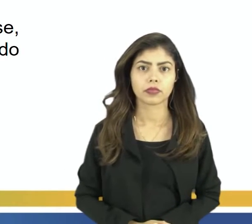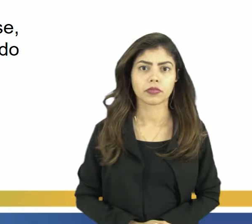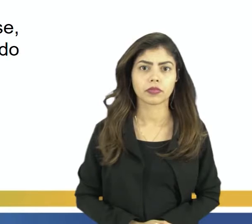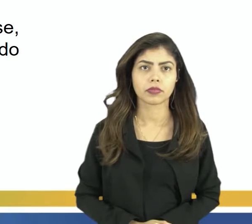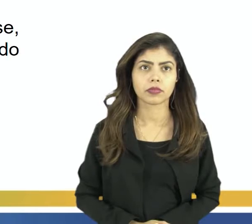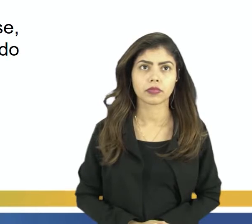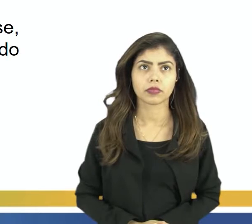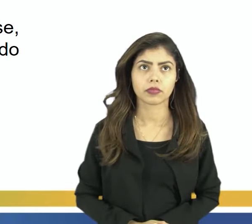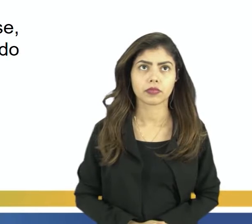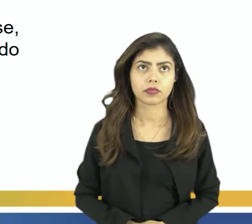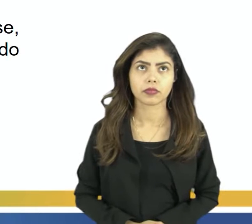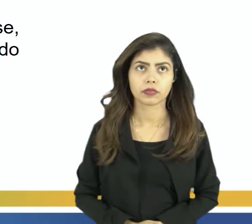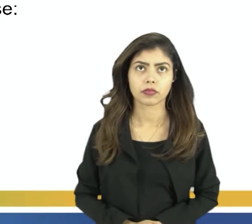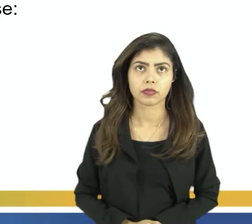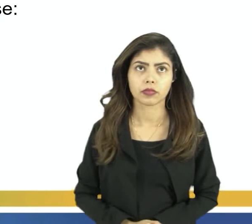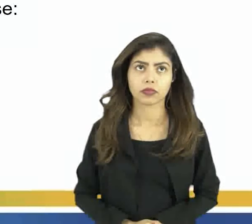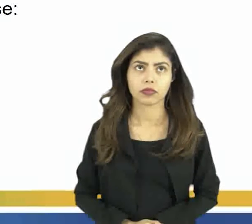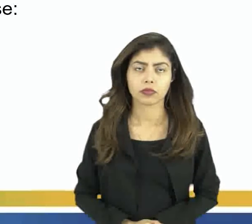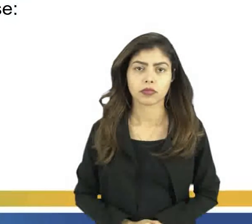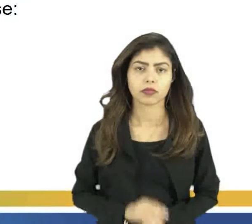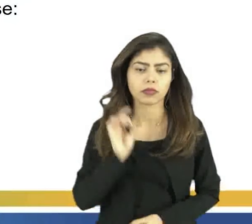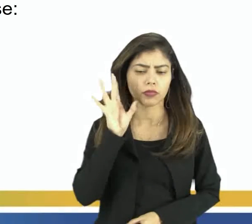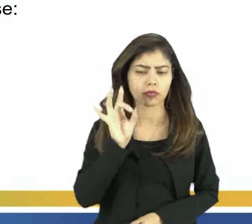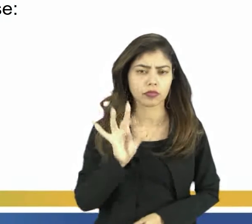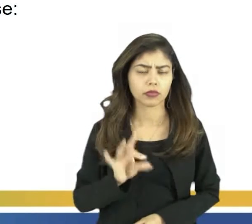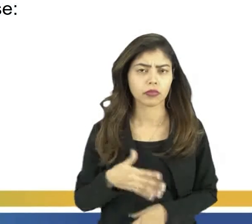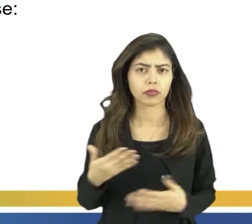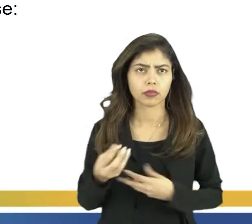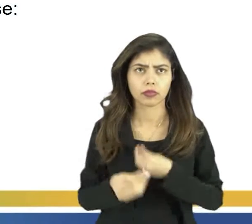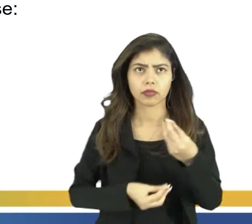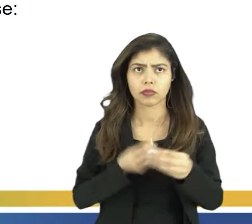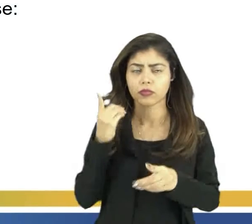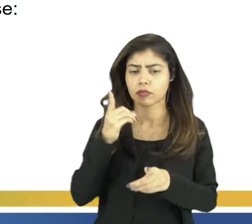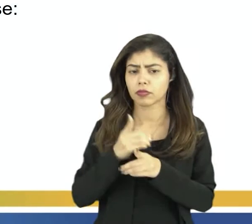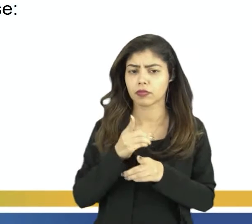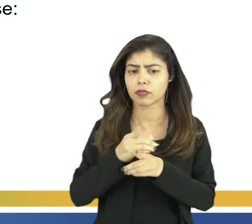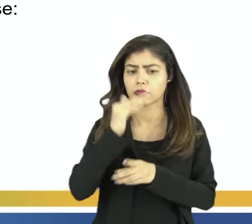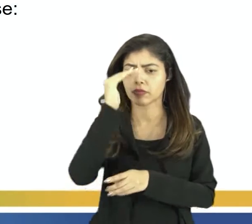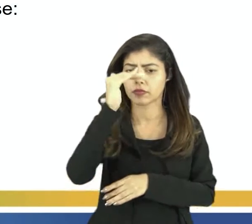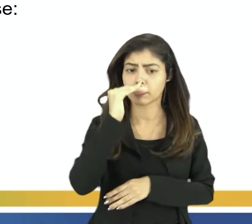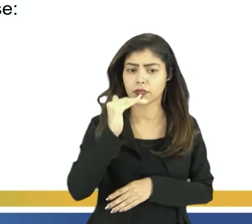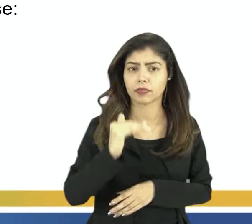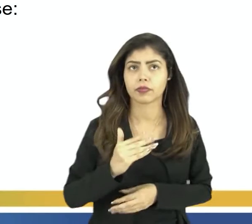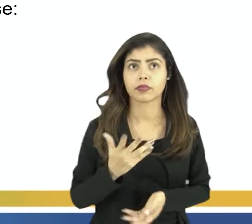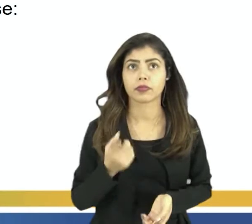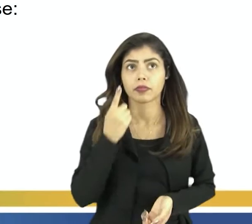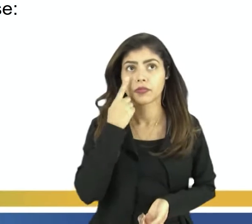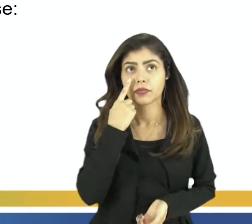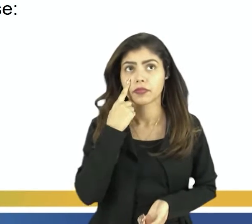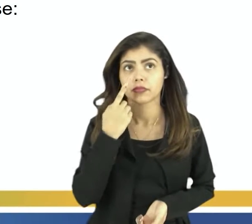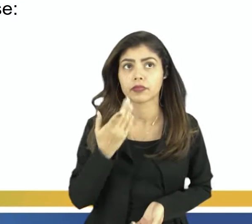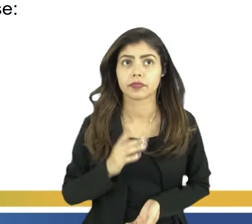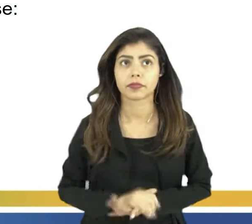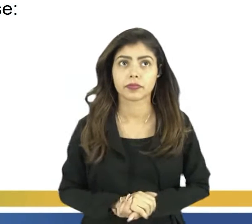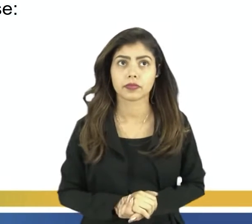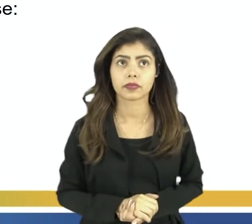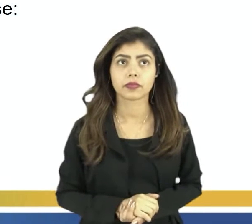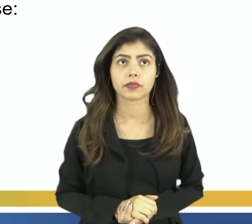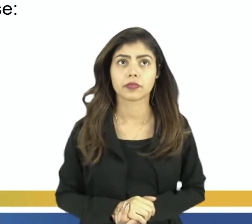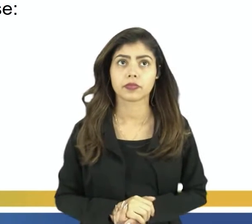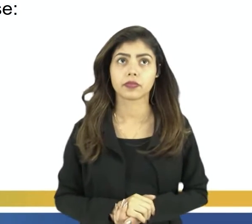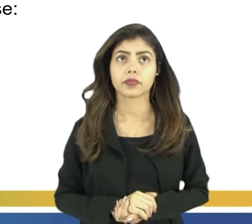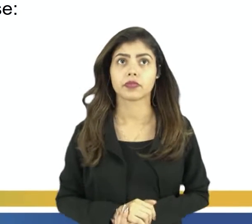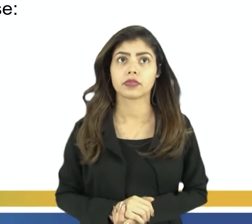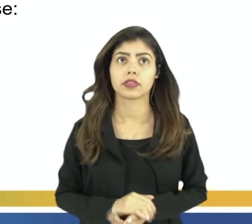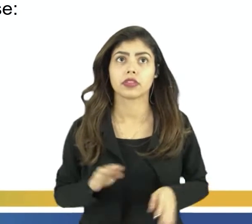Vamos ver agora, mais detalhadamente, né, como encontrar, passo a passo. Vamos ver como que faz.